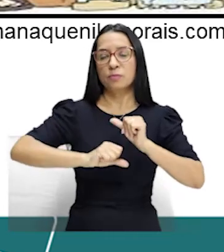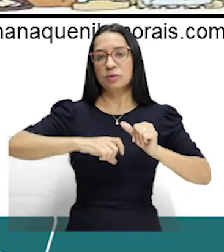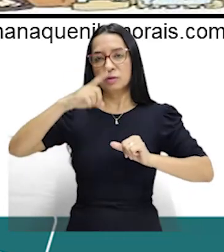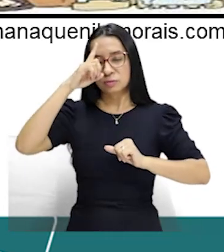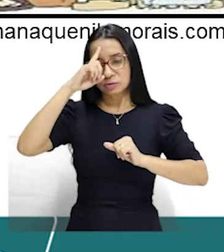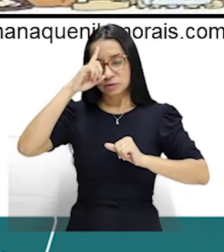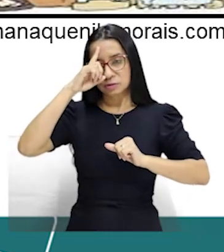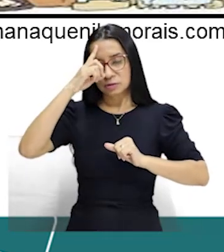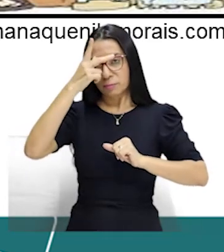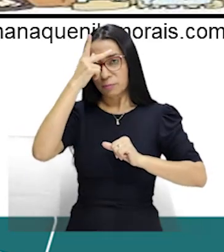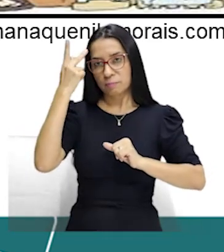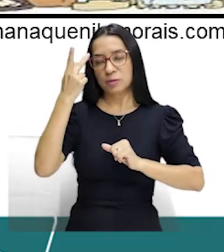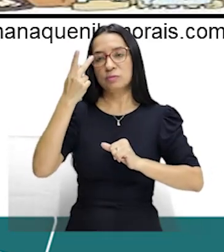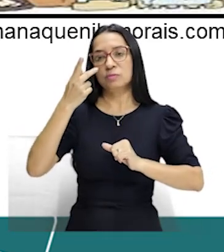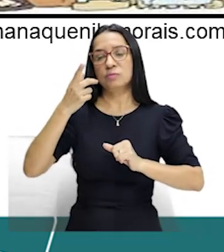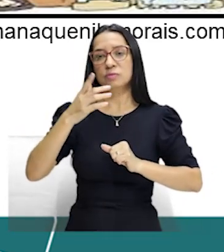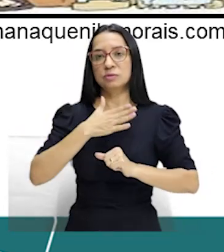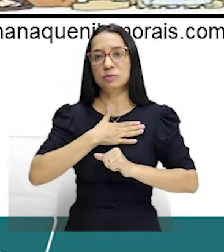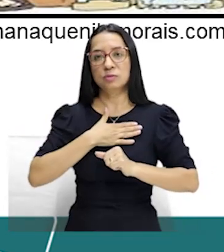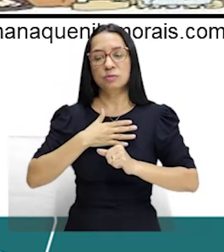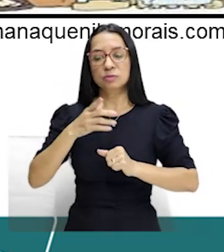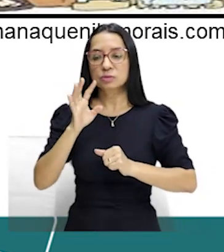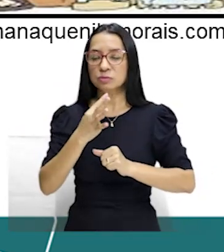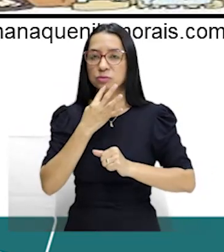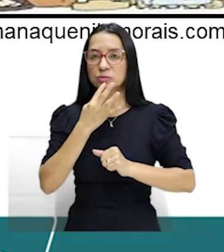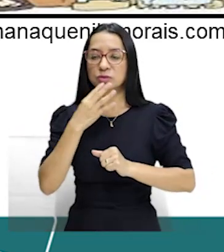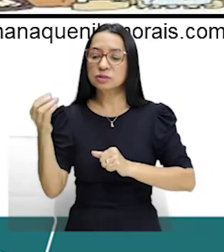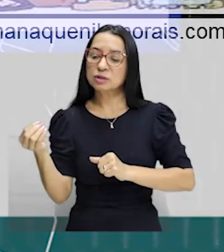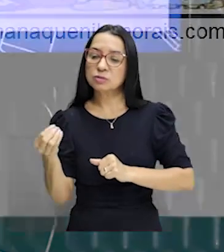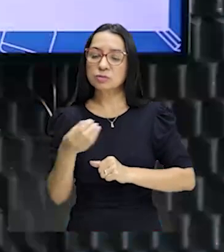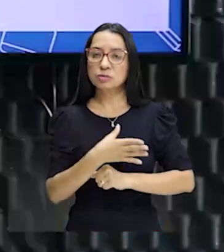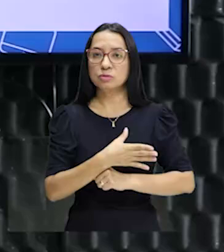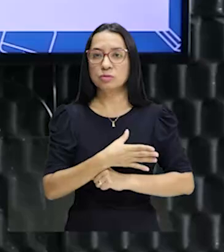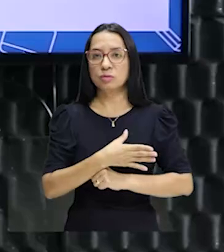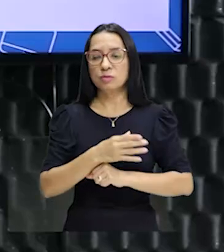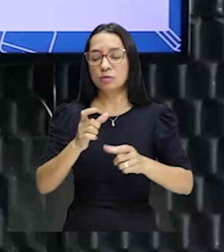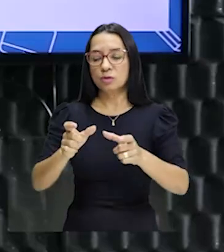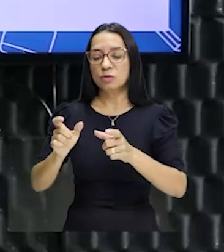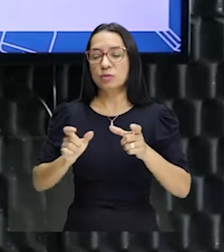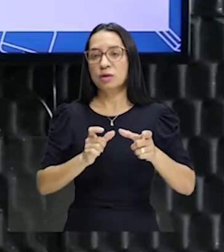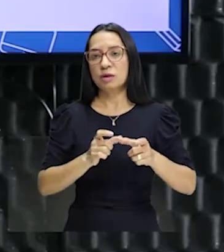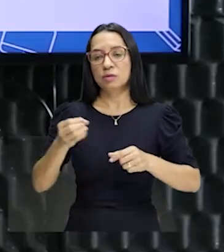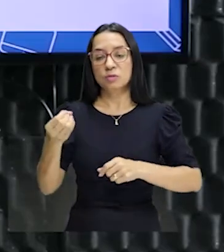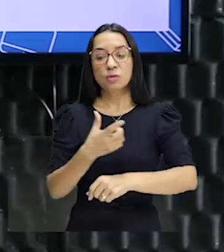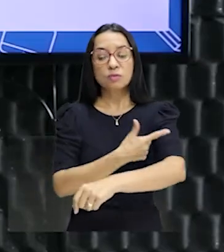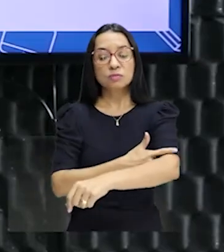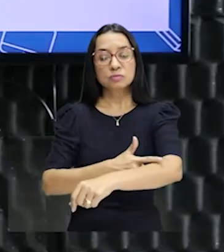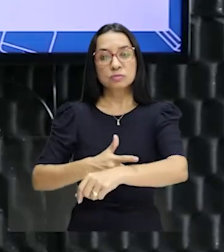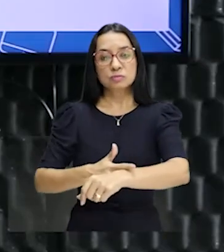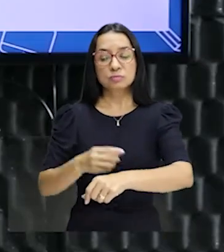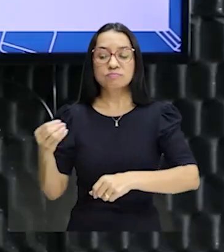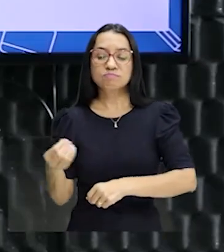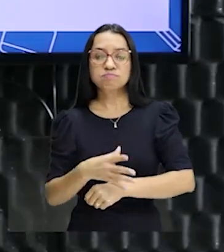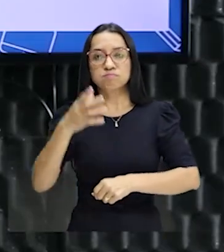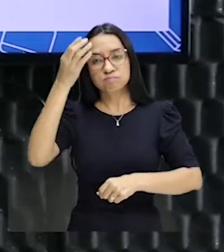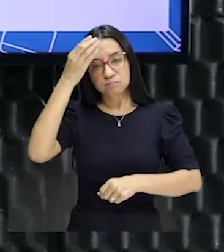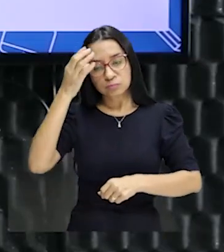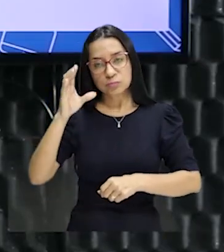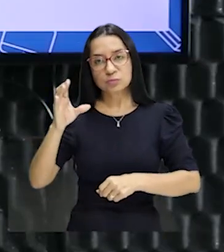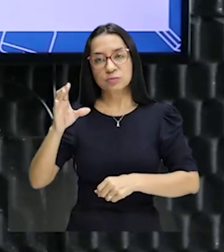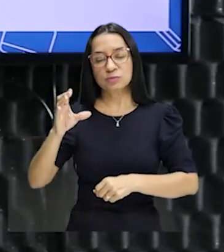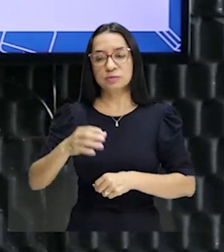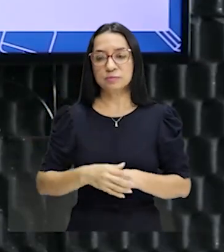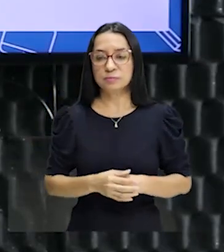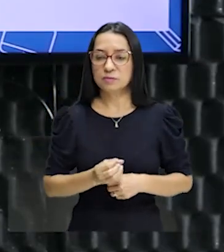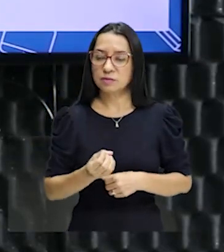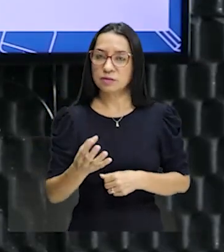turístico, pessoas que gostam de conhecer novos lugares, novos costumes, novas culturas, vivem aí